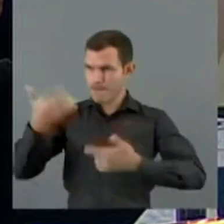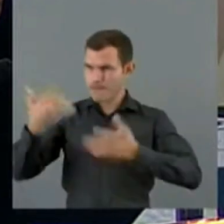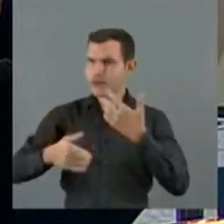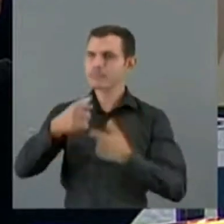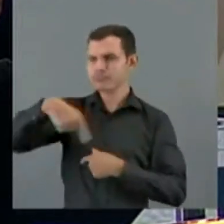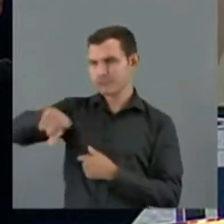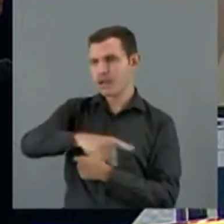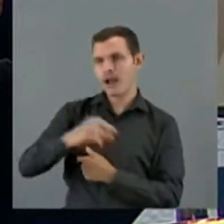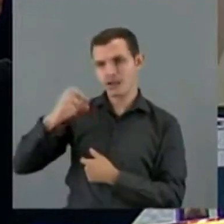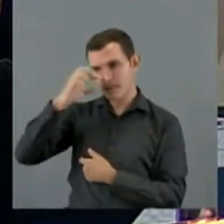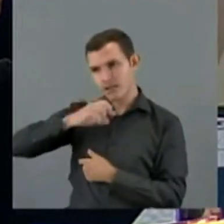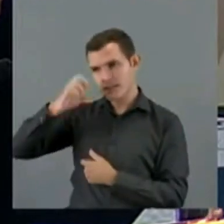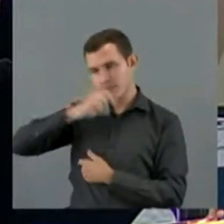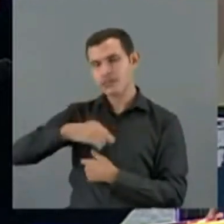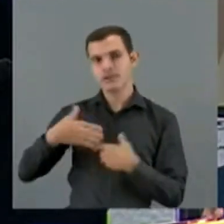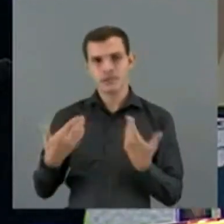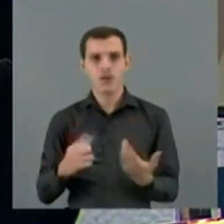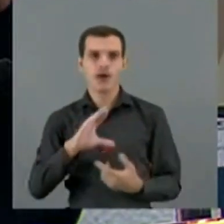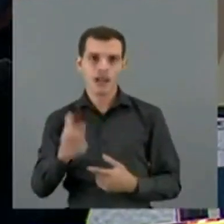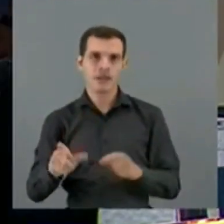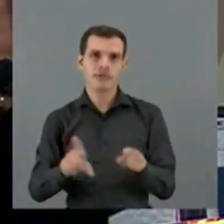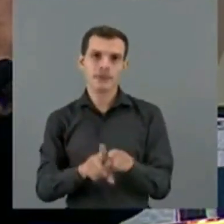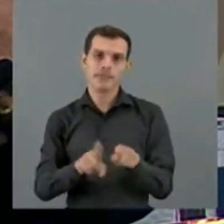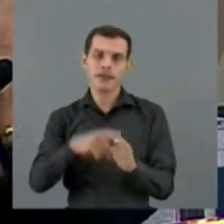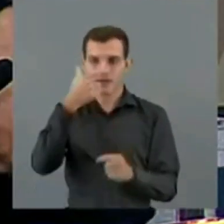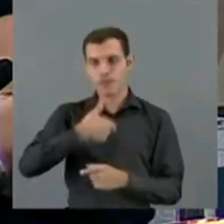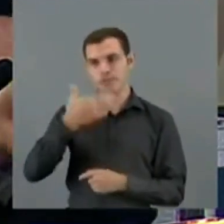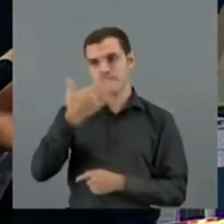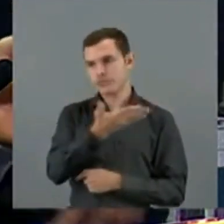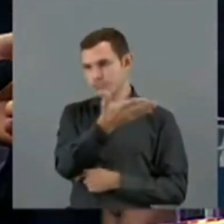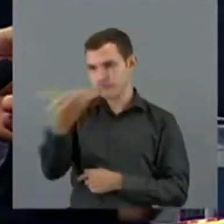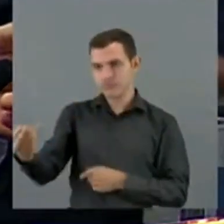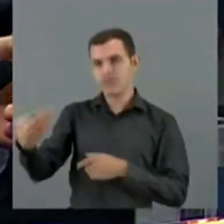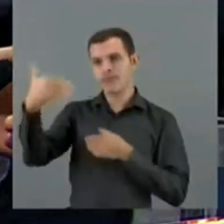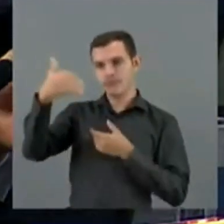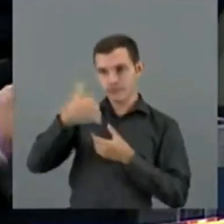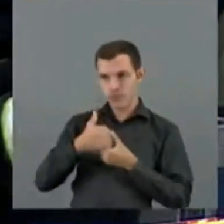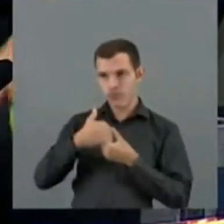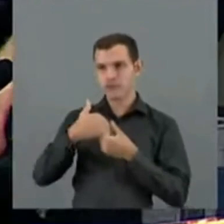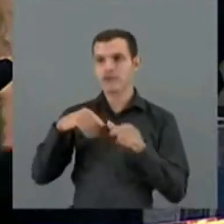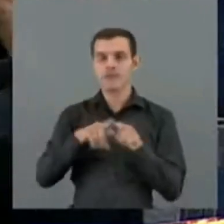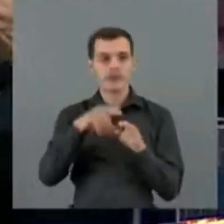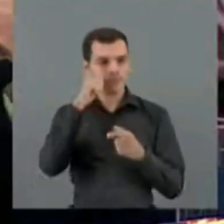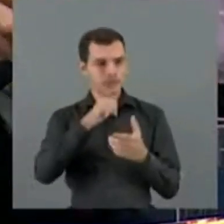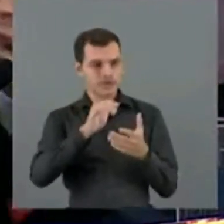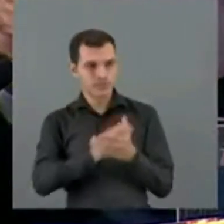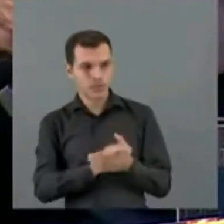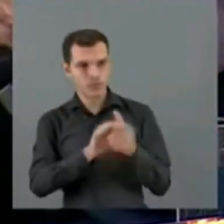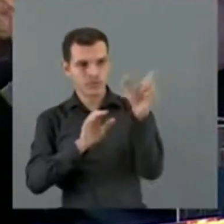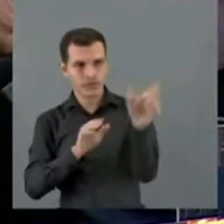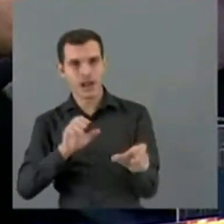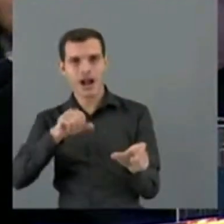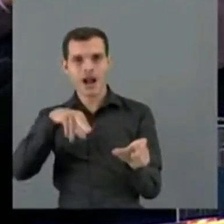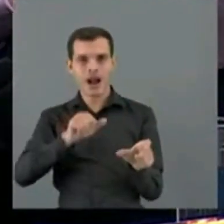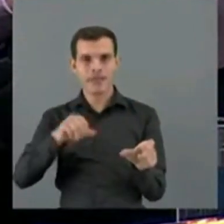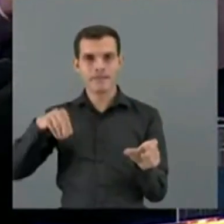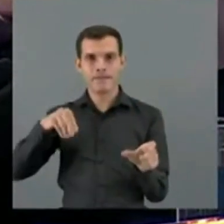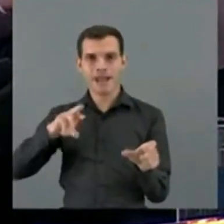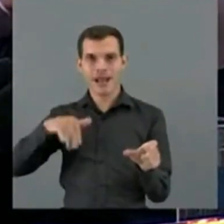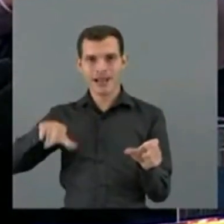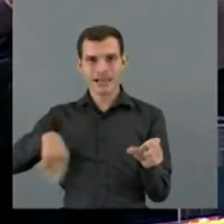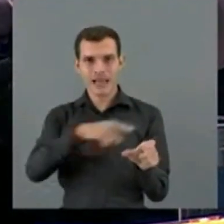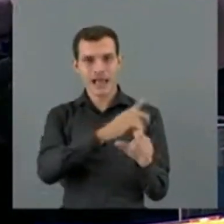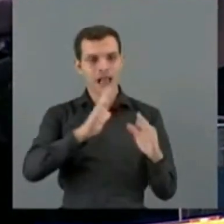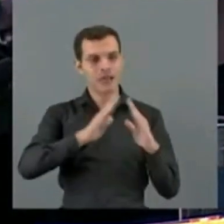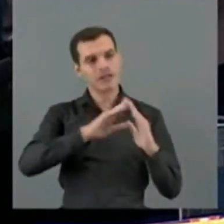outra alternativa se não pedir a Vossa Excelência o voto. E agradecer a minha esposa, Ana Maísa, que veio lá do